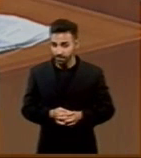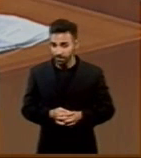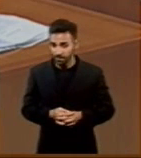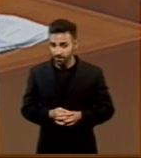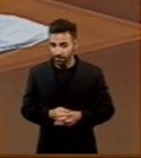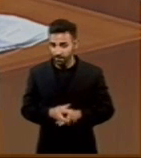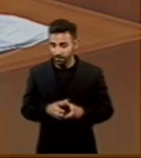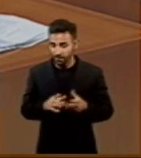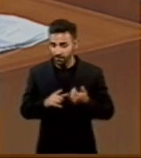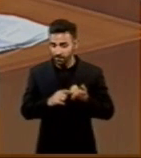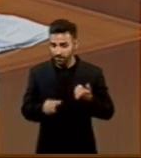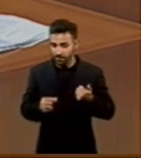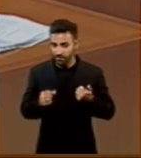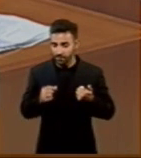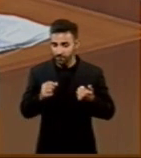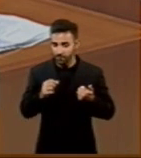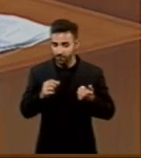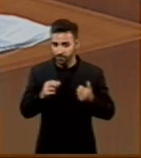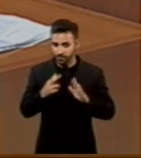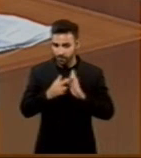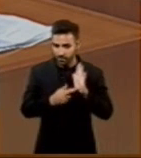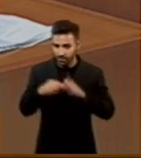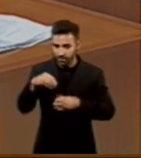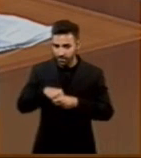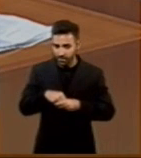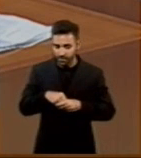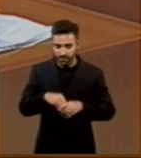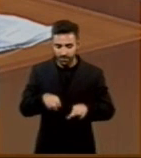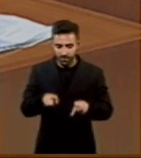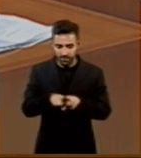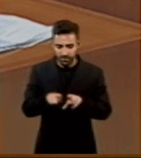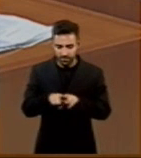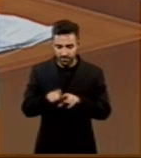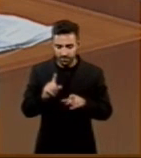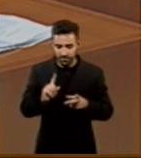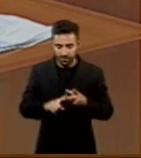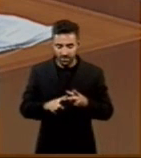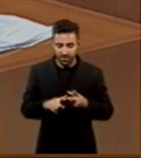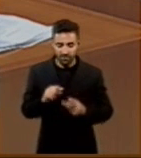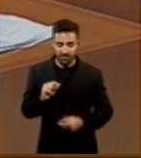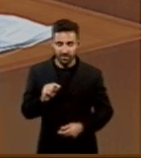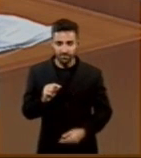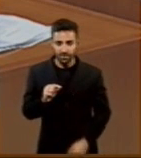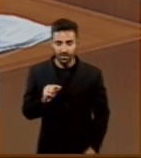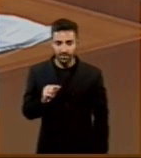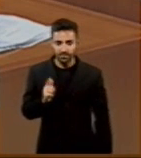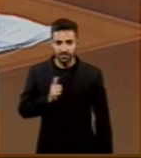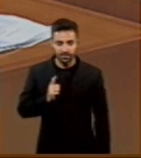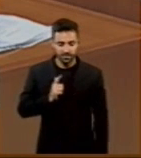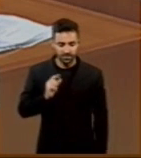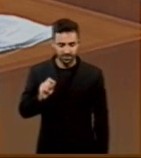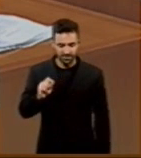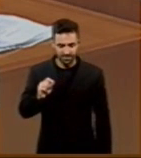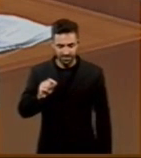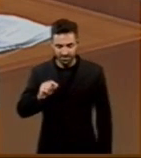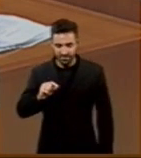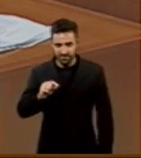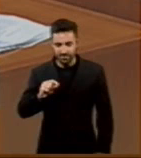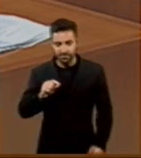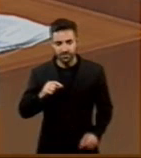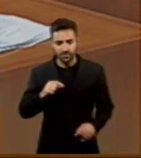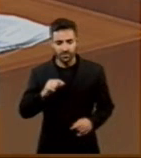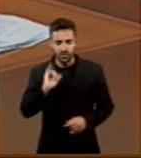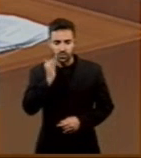disposto no artigo 321 do Regimento Interno do Supremo Tribunal Federal, na petição de encaminhamento do recurso, deve-se indicar